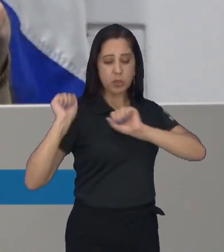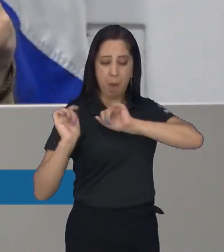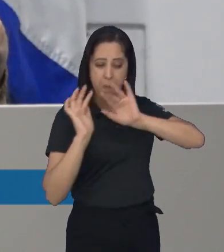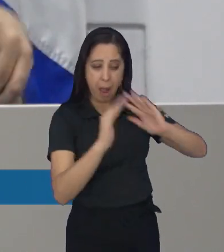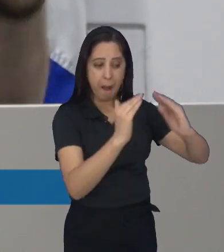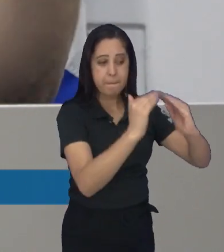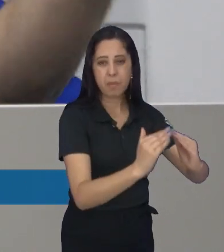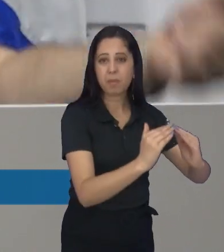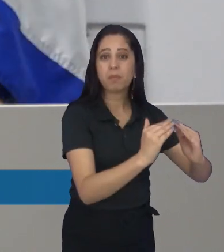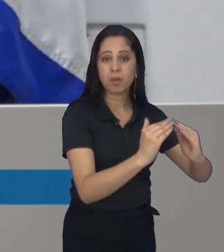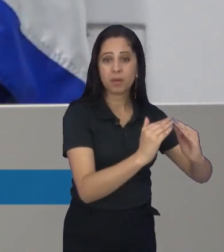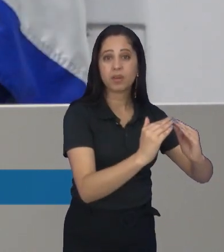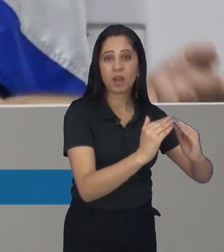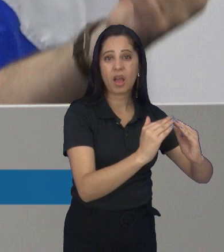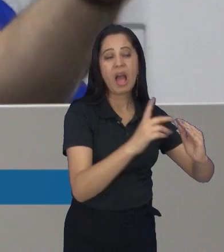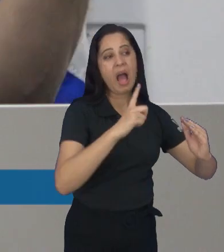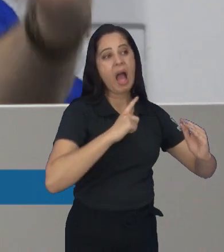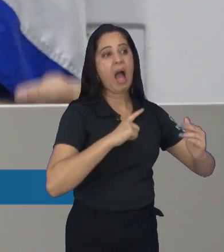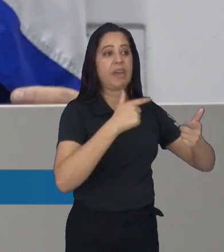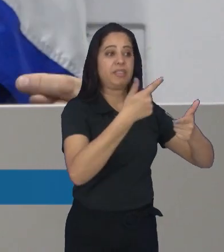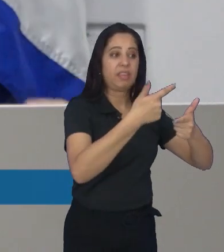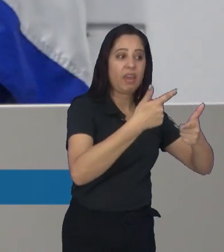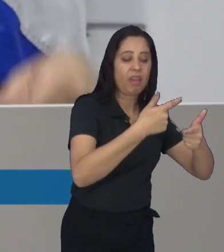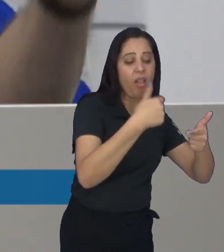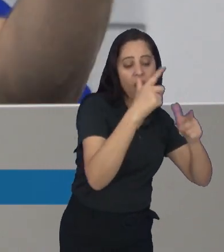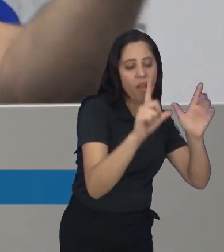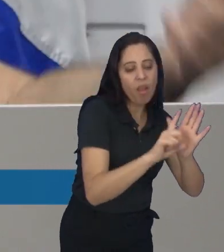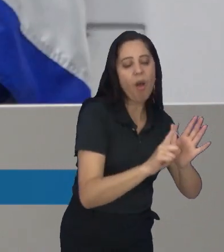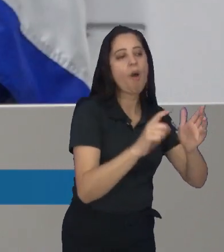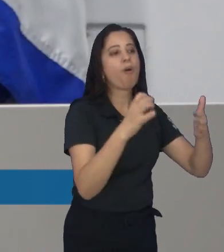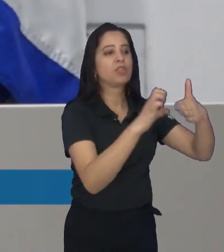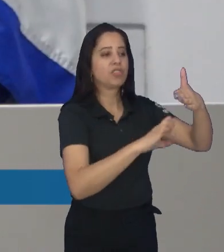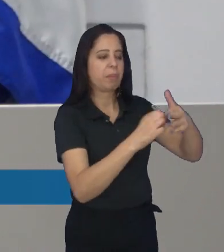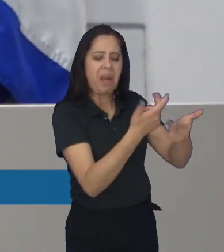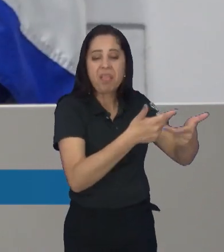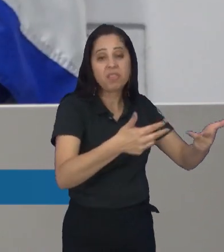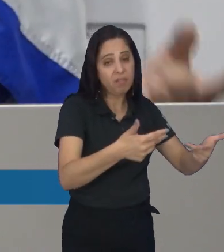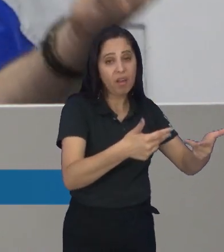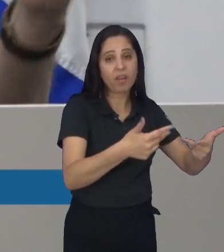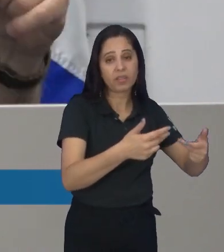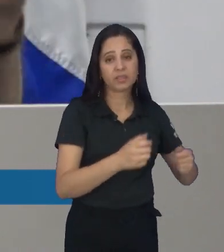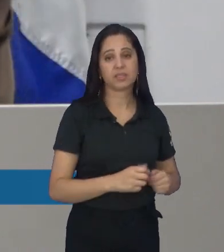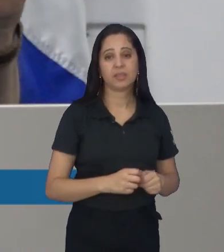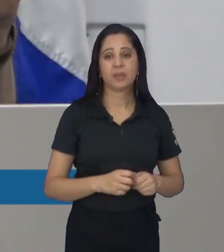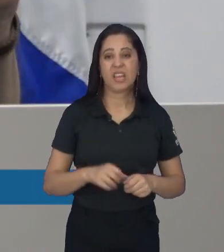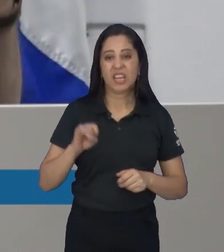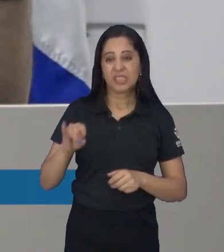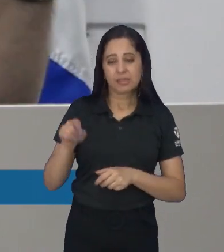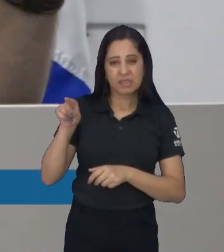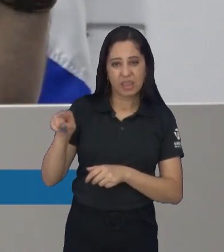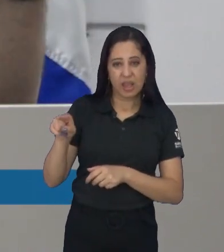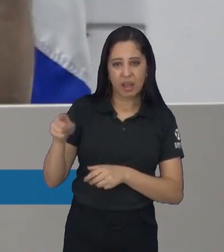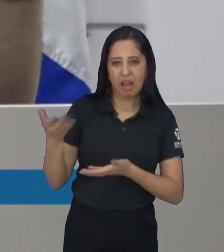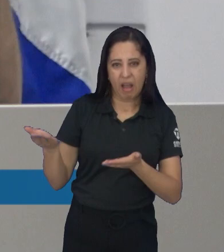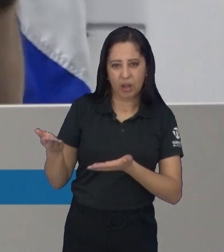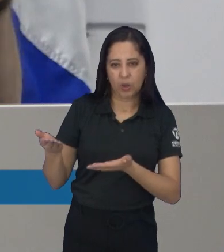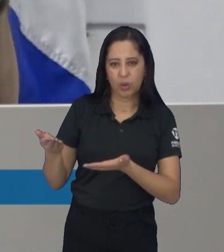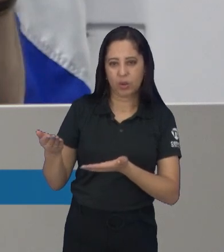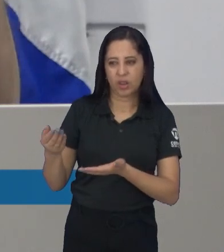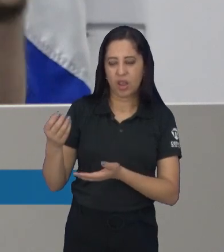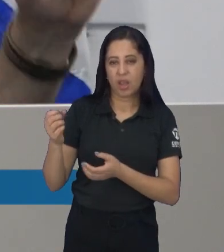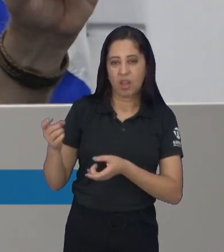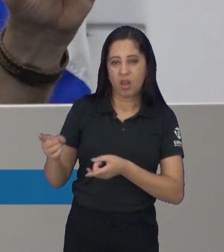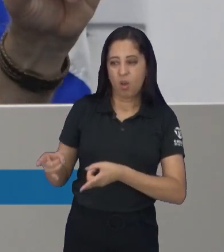mais condições de ter serviços porque vai ter população para usar nesse serviço agora se eu começo a pegar 80